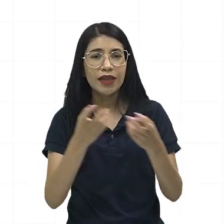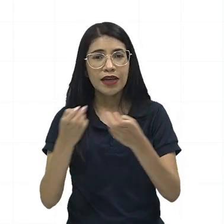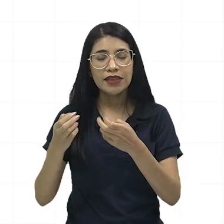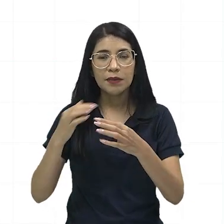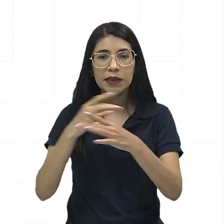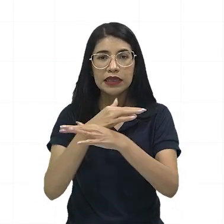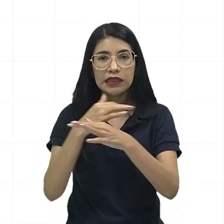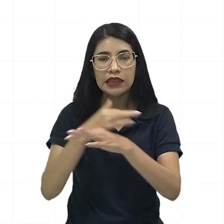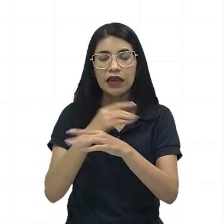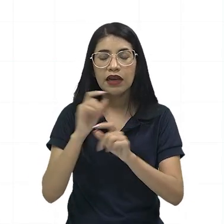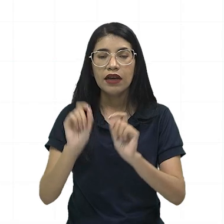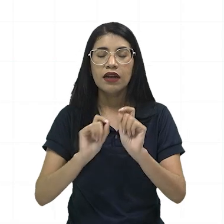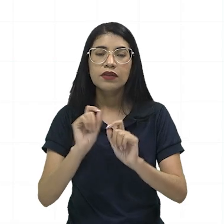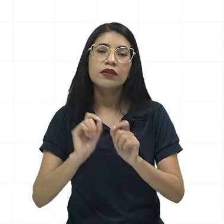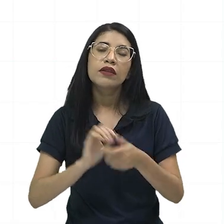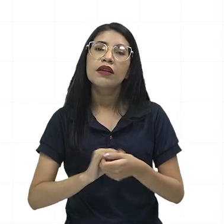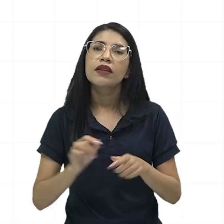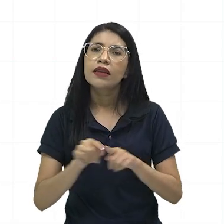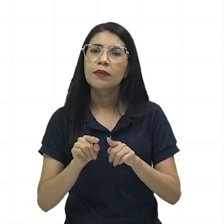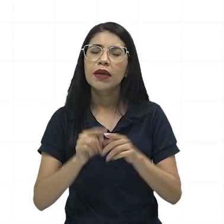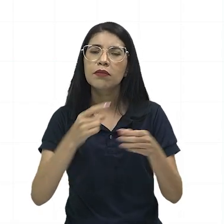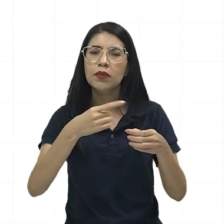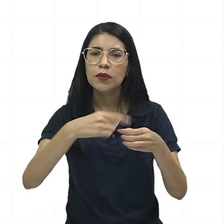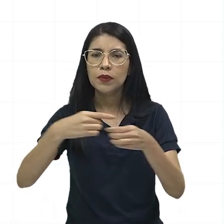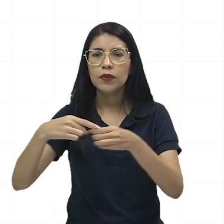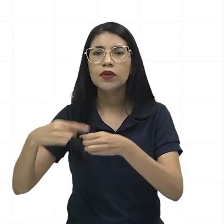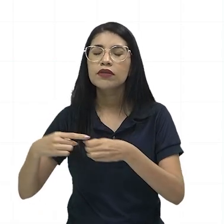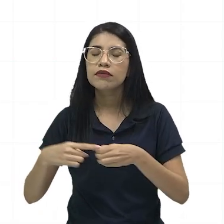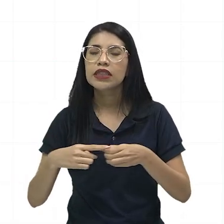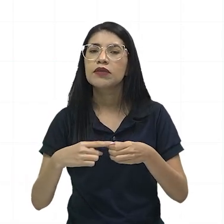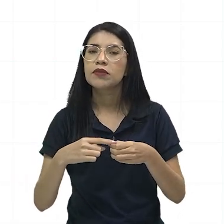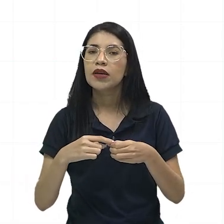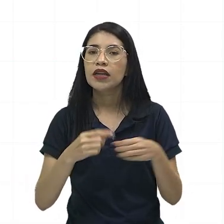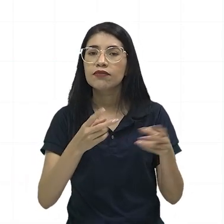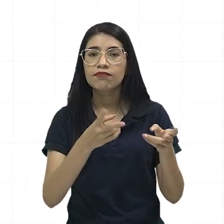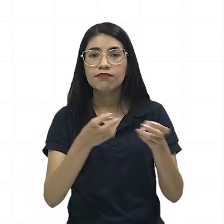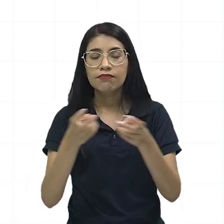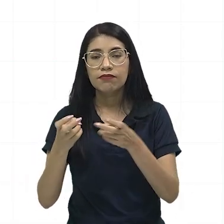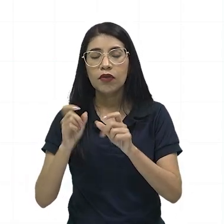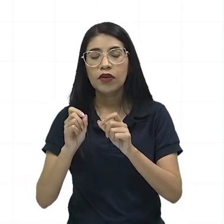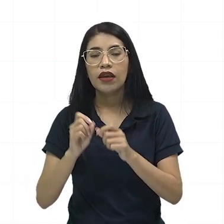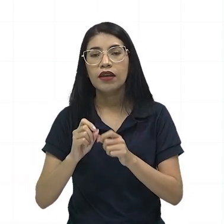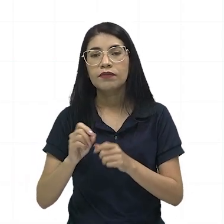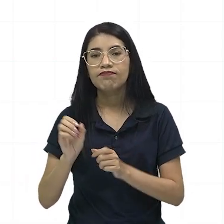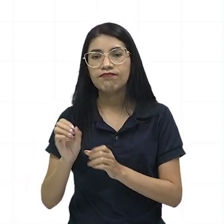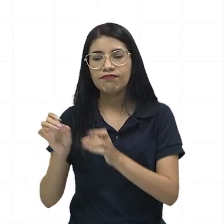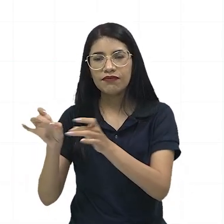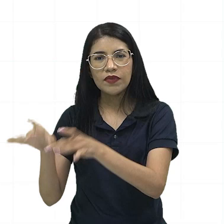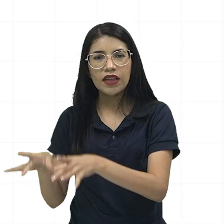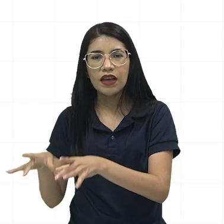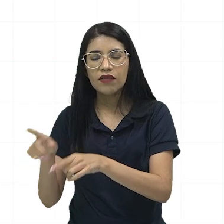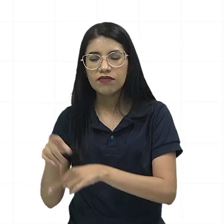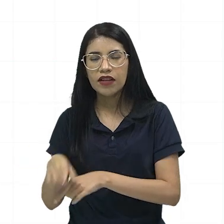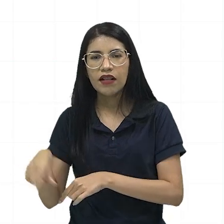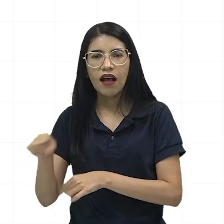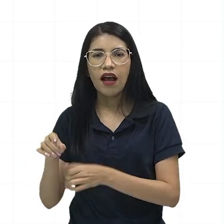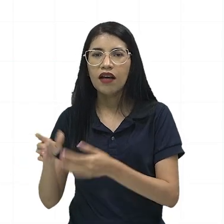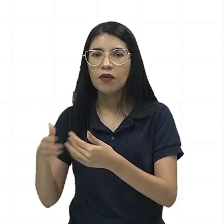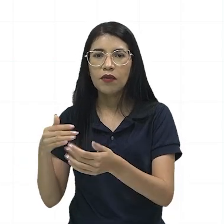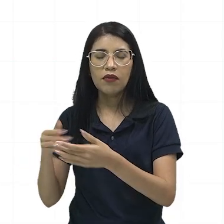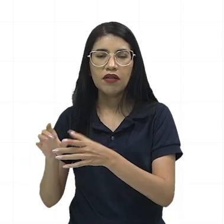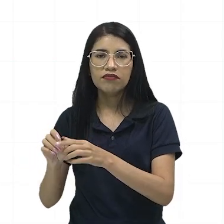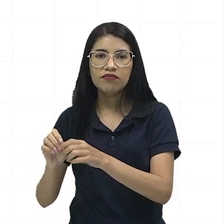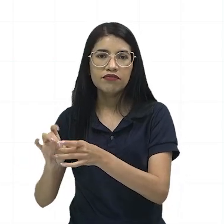grandes cidades ou até mesmo em municípios menores as pessoas deixando, né, pneus descartados em